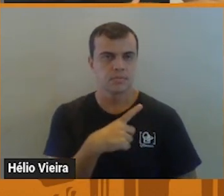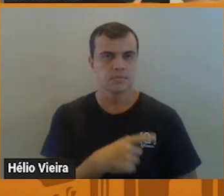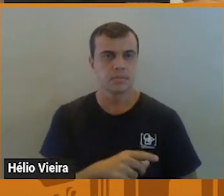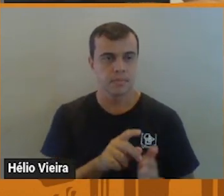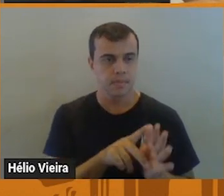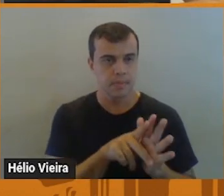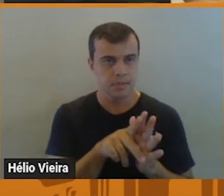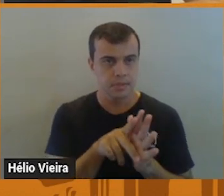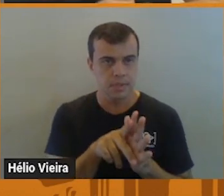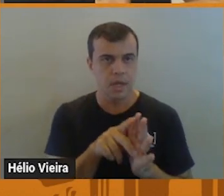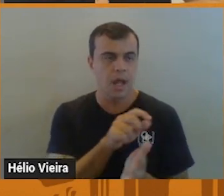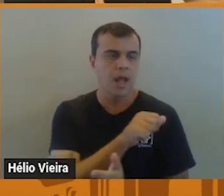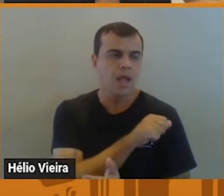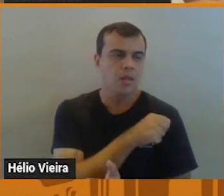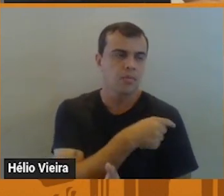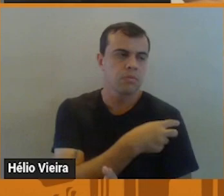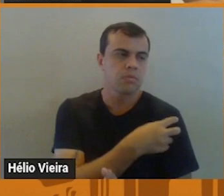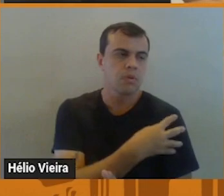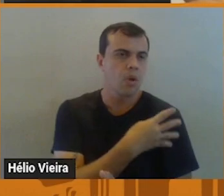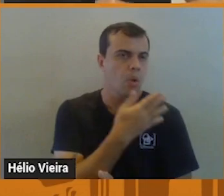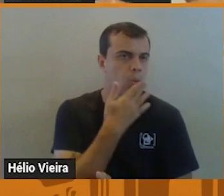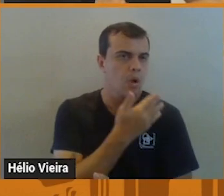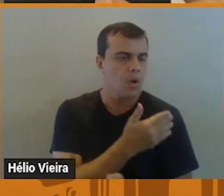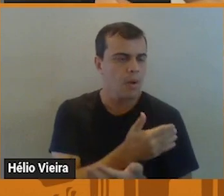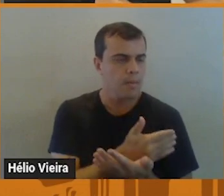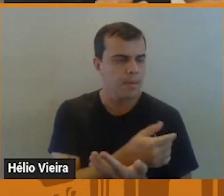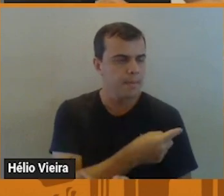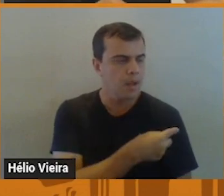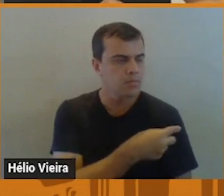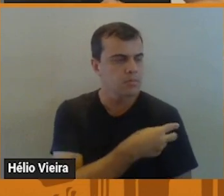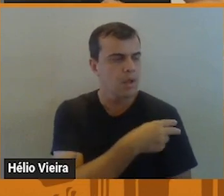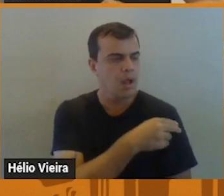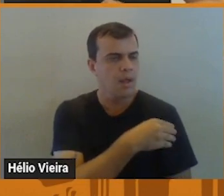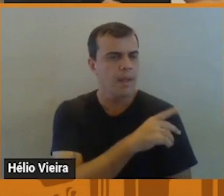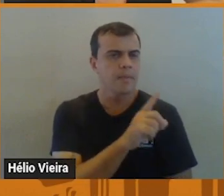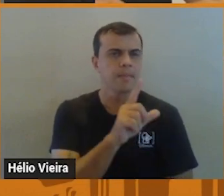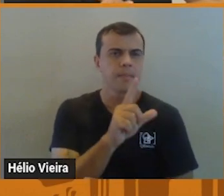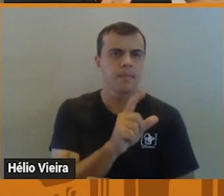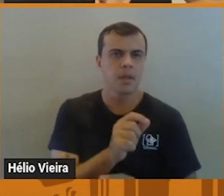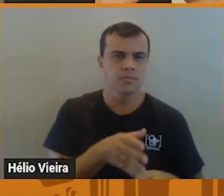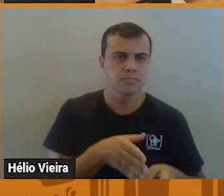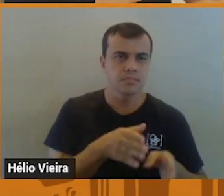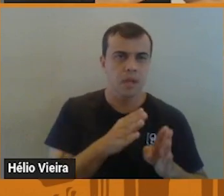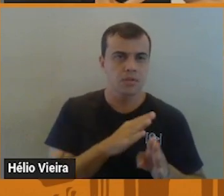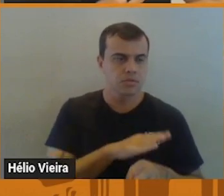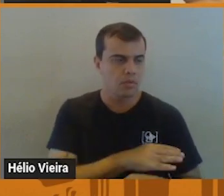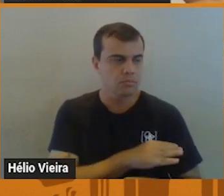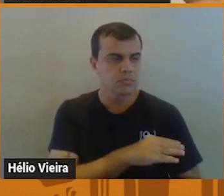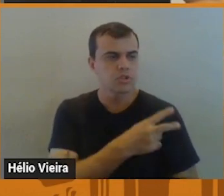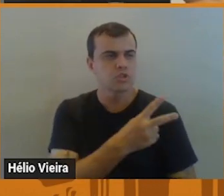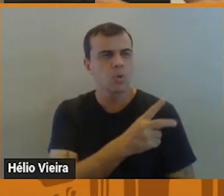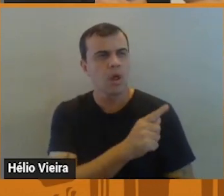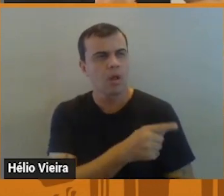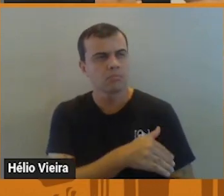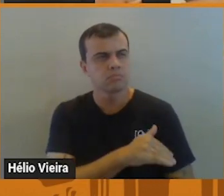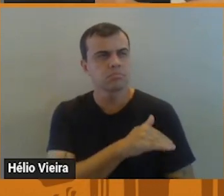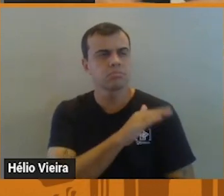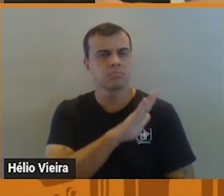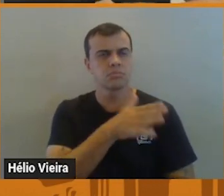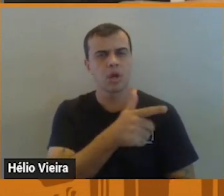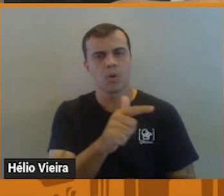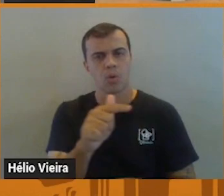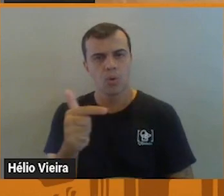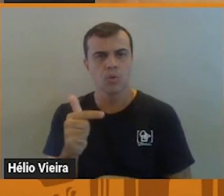estão cursando. Se são anos iniciais, obviamente serão menos prédios, se são anos finais, podem ser um pouco mais, e